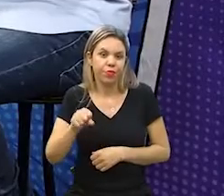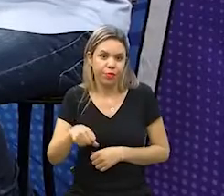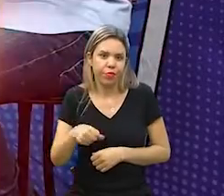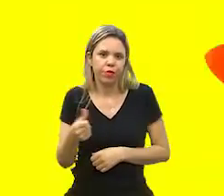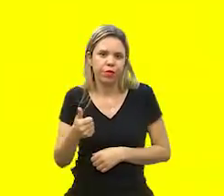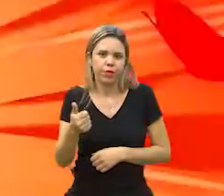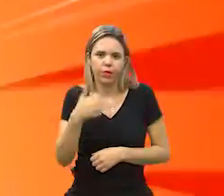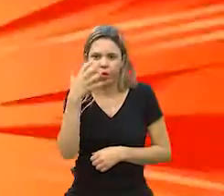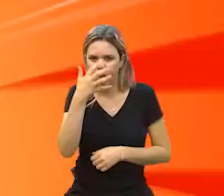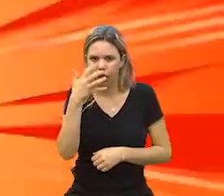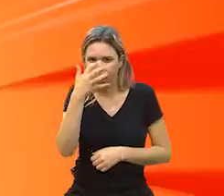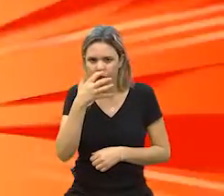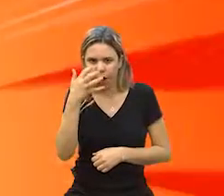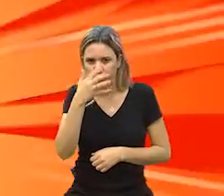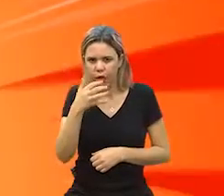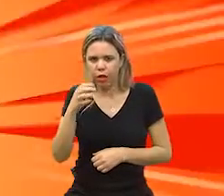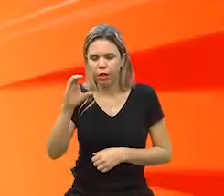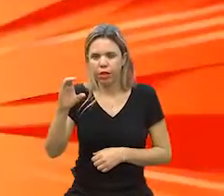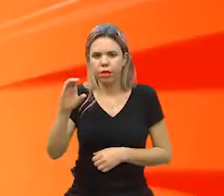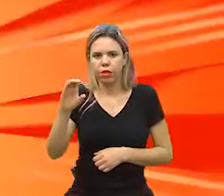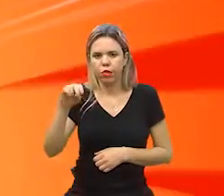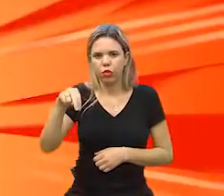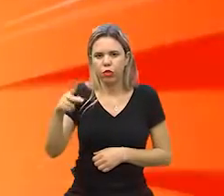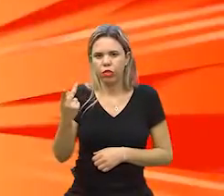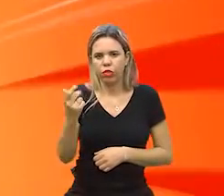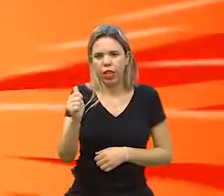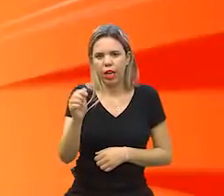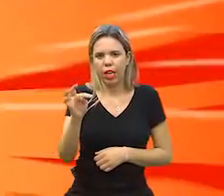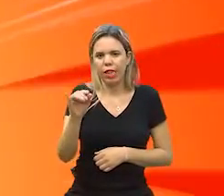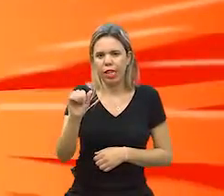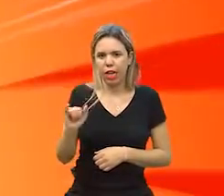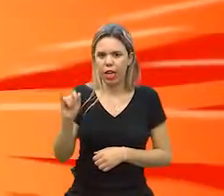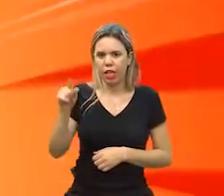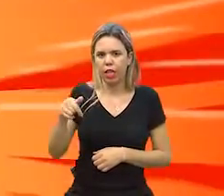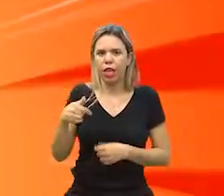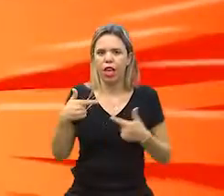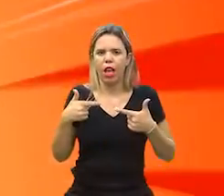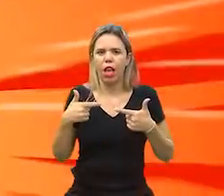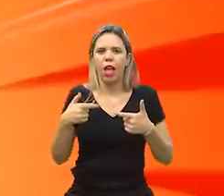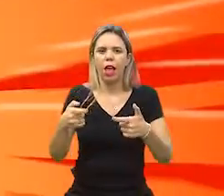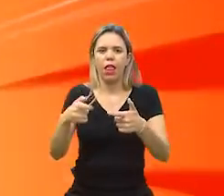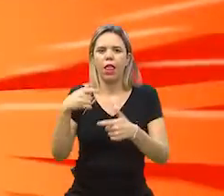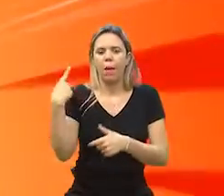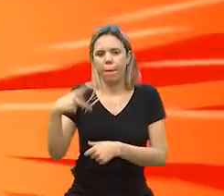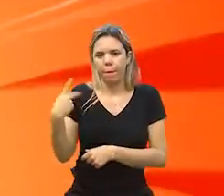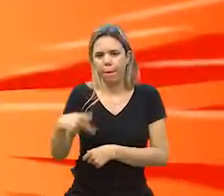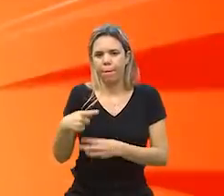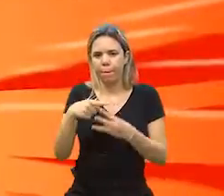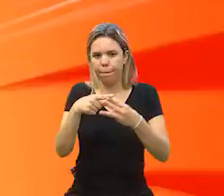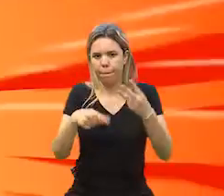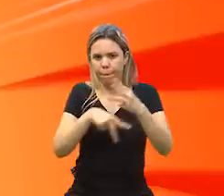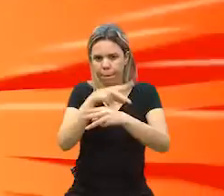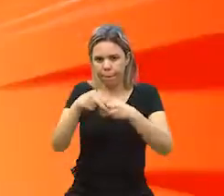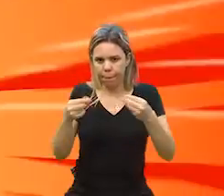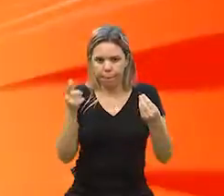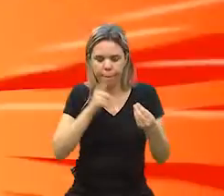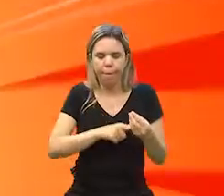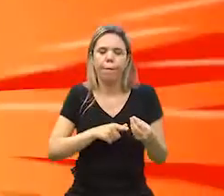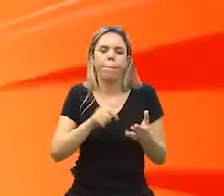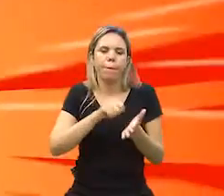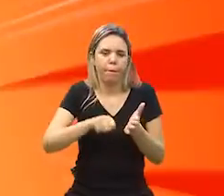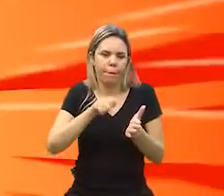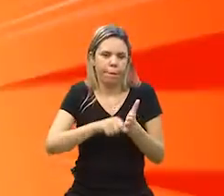Isso, o meu primeiro romance chama-se Cunhataí, um romance da Guerra do Paraguai. Ele ganhou 3 prêmios e tem algumas